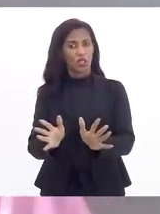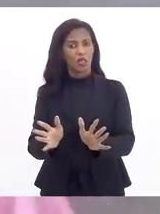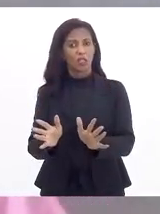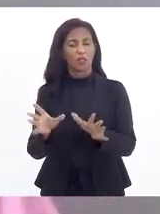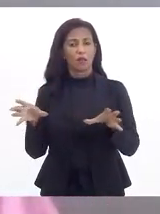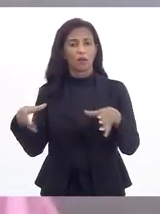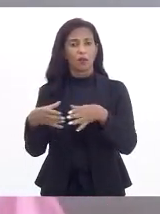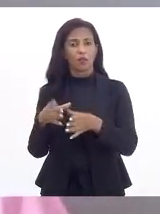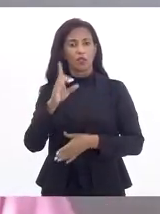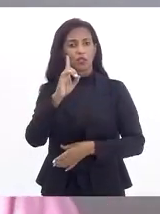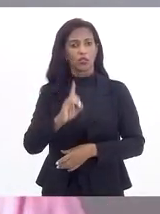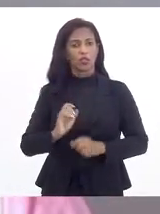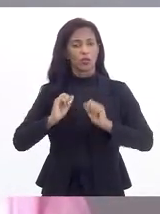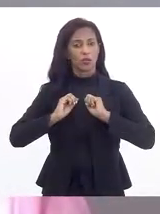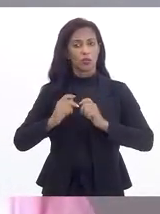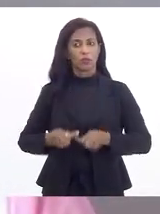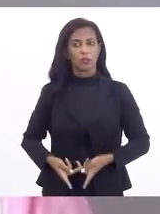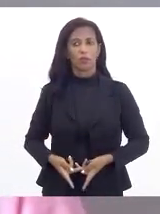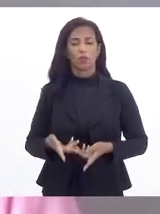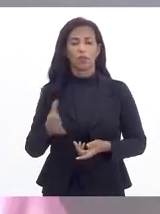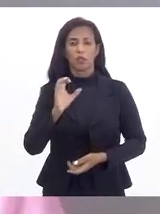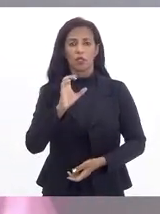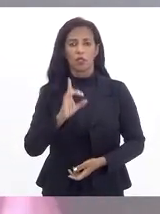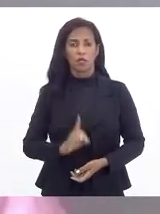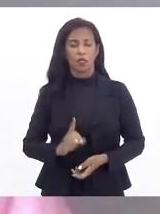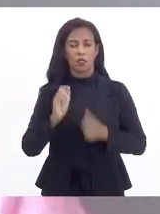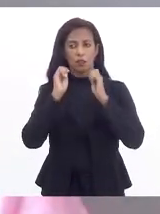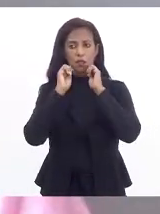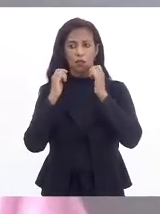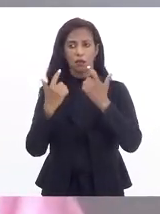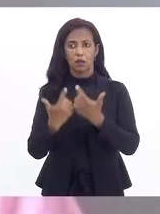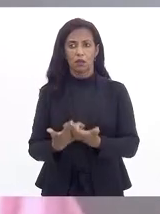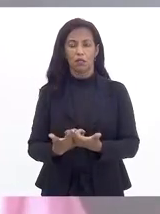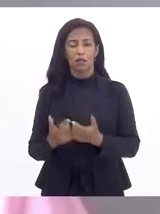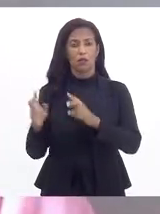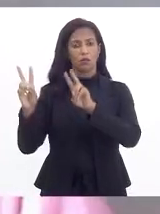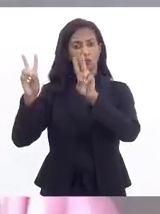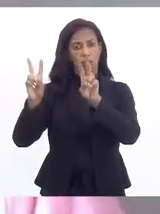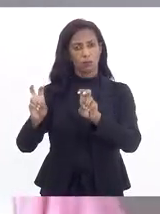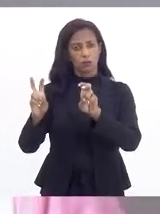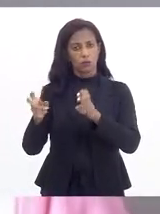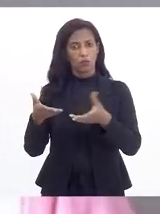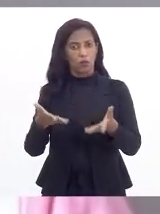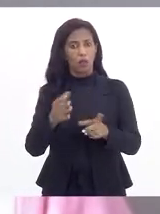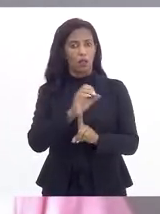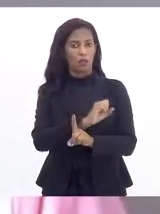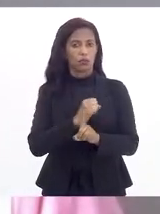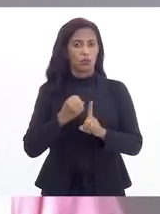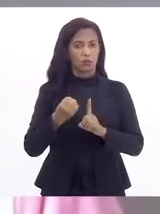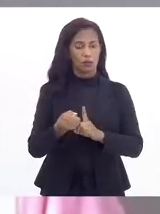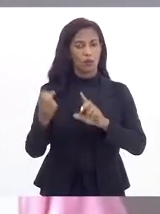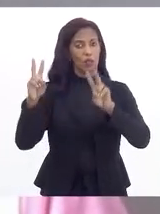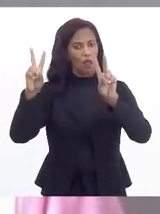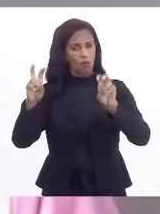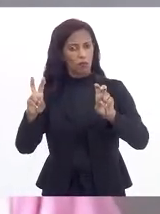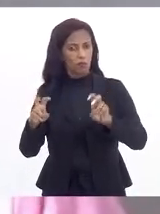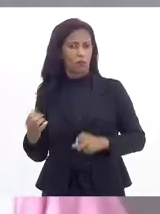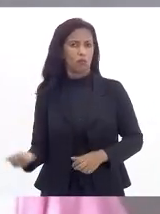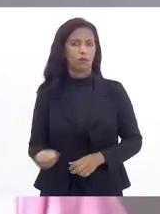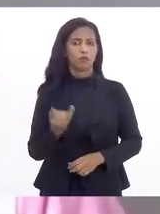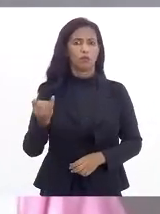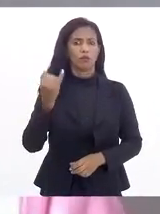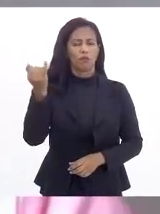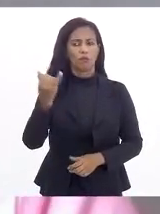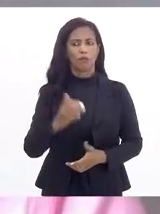pela Comissão de Defesa dos Direitos Humanos e Cidadania da ALERJ. É um tema que está na sociedade, um tema em alta e que é